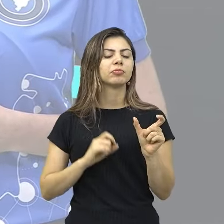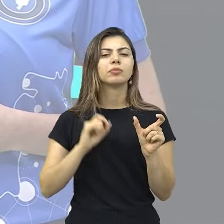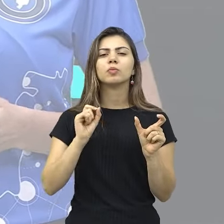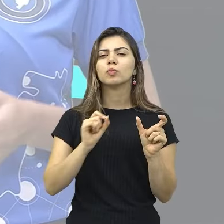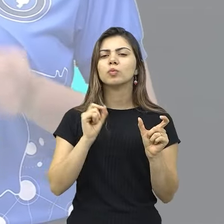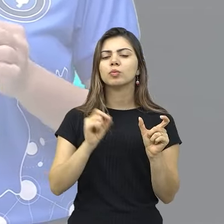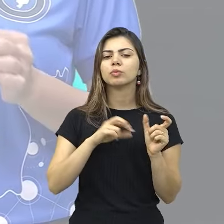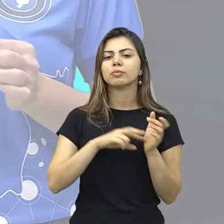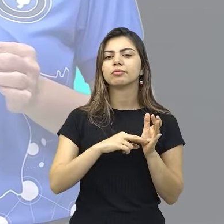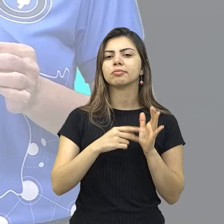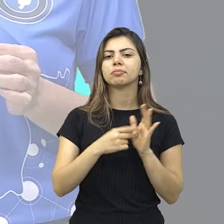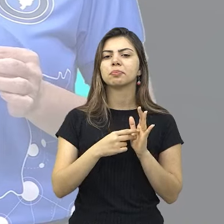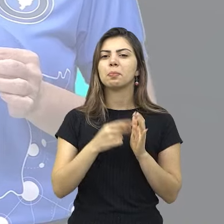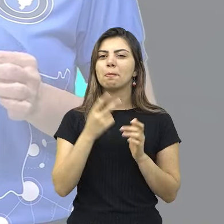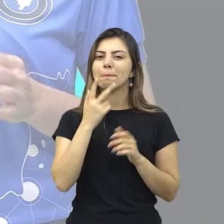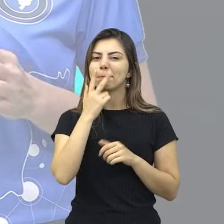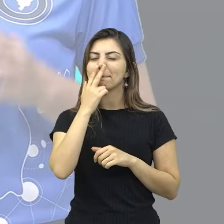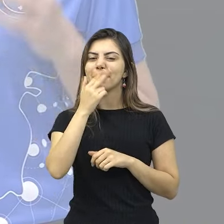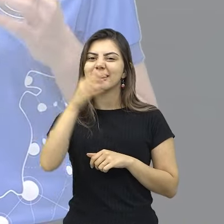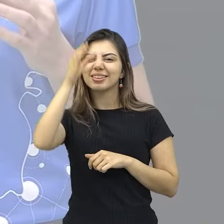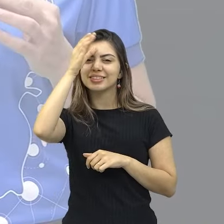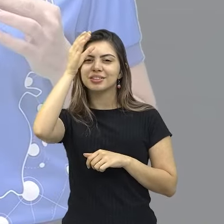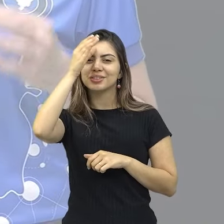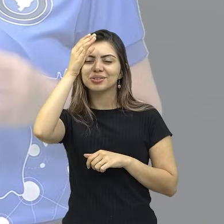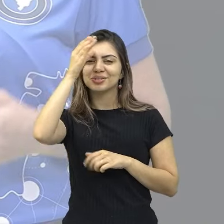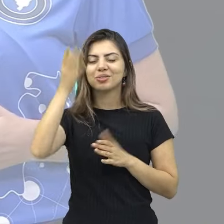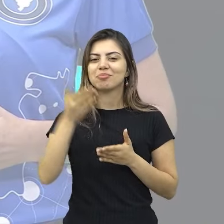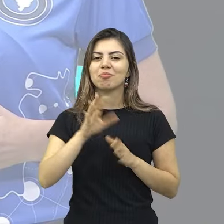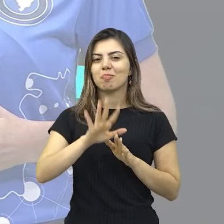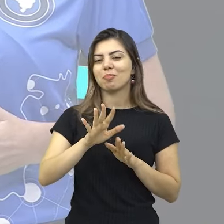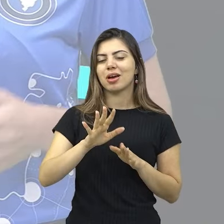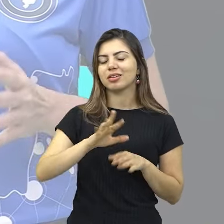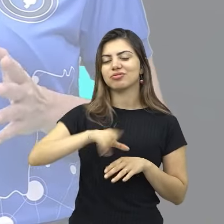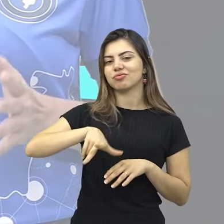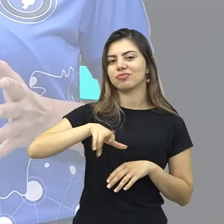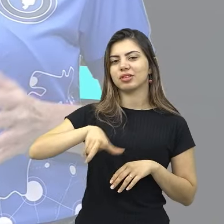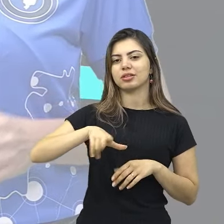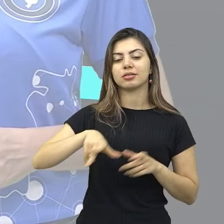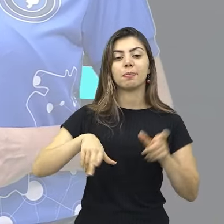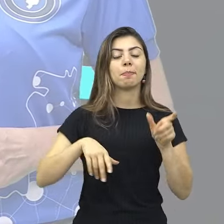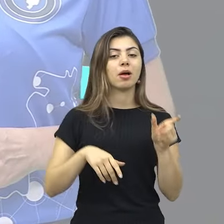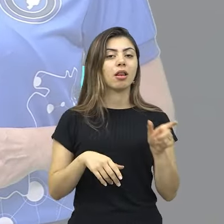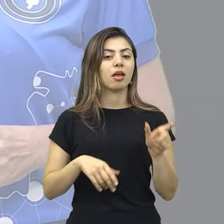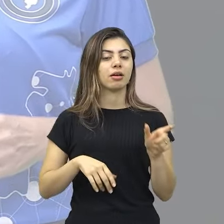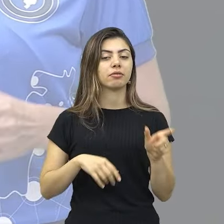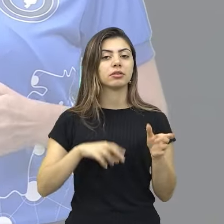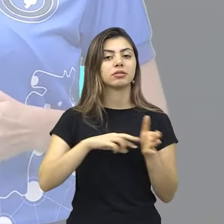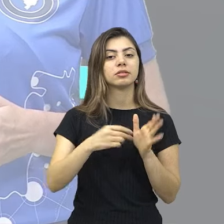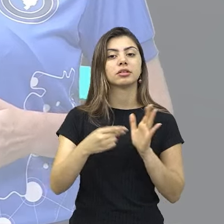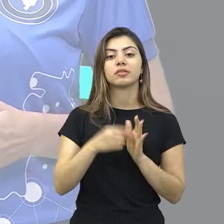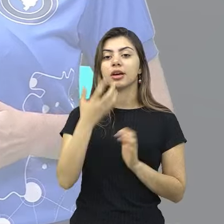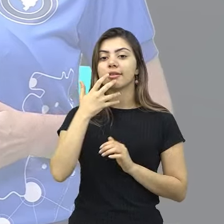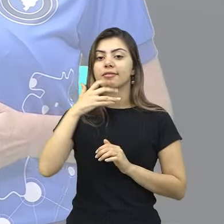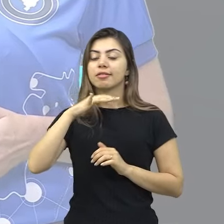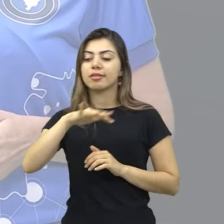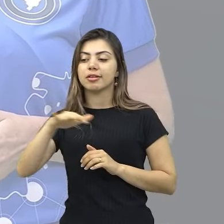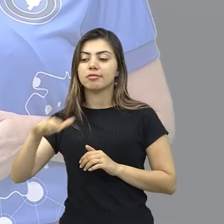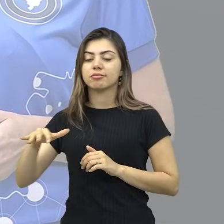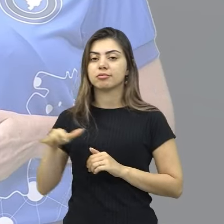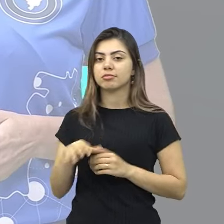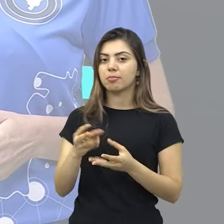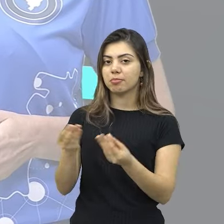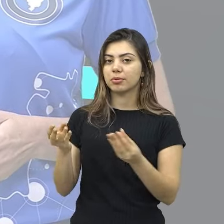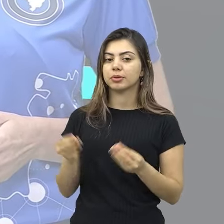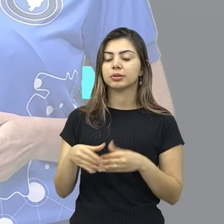children. Parece com tio mesmo em português, né? Children, children. Então, children significa crianças.